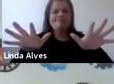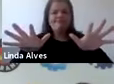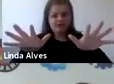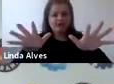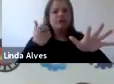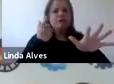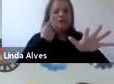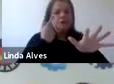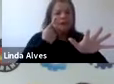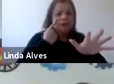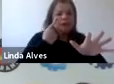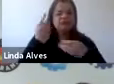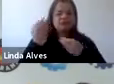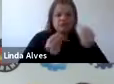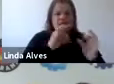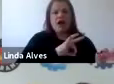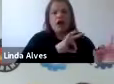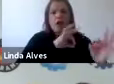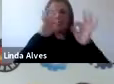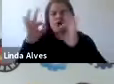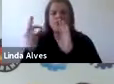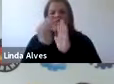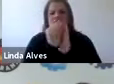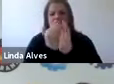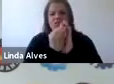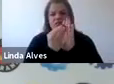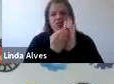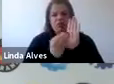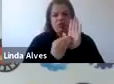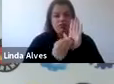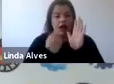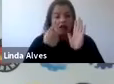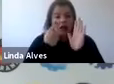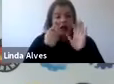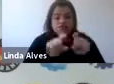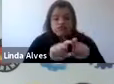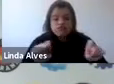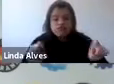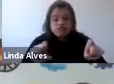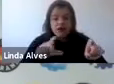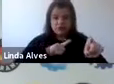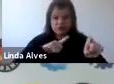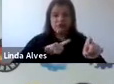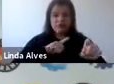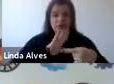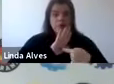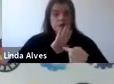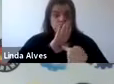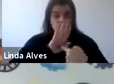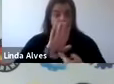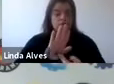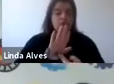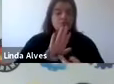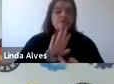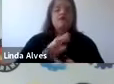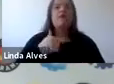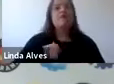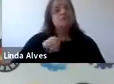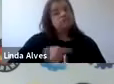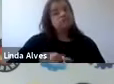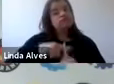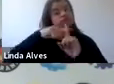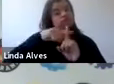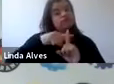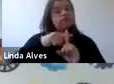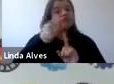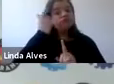acompanhando esses dados que está passando aqui na tela. Eu quero registrar aqui, com otimismo, hoje, os dados